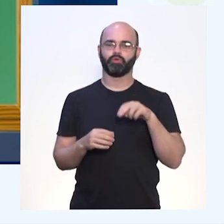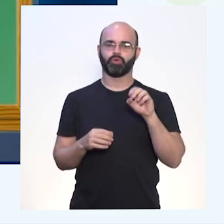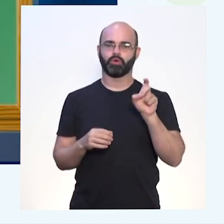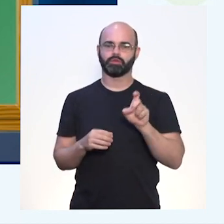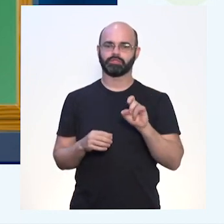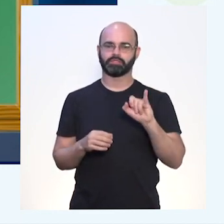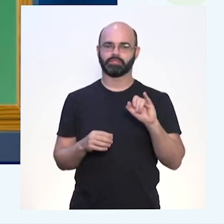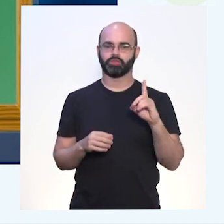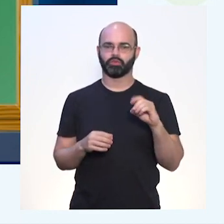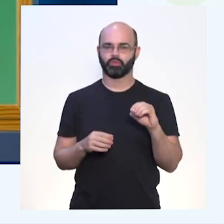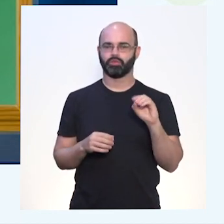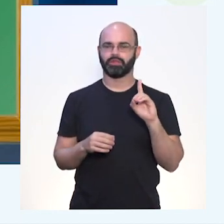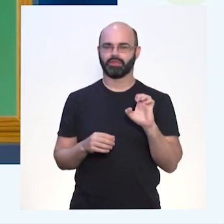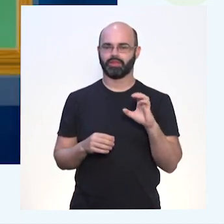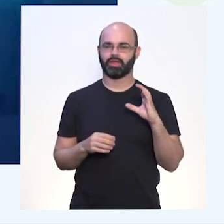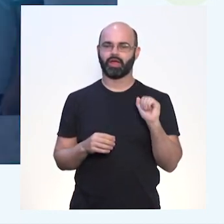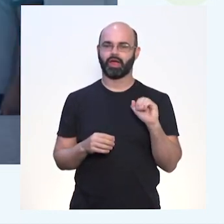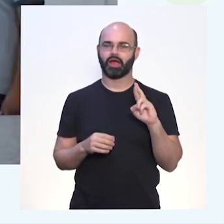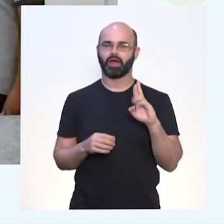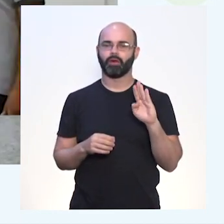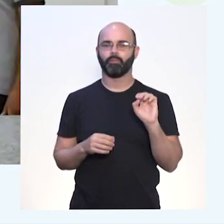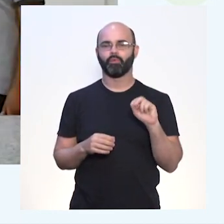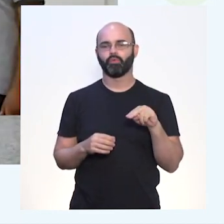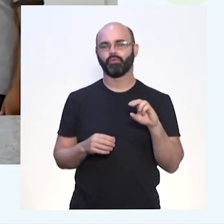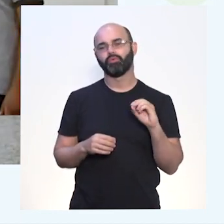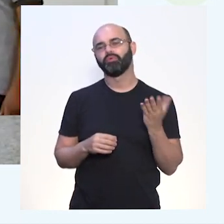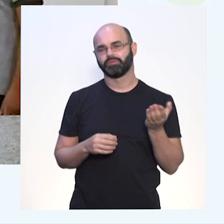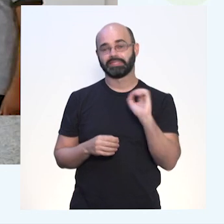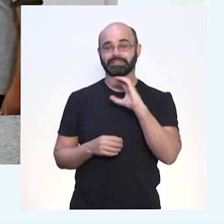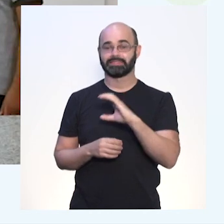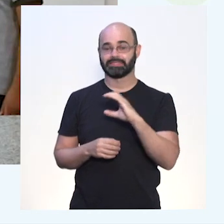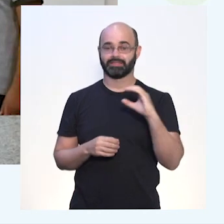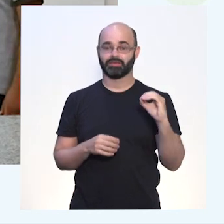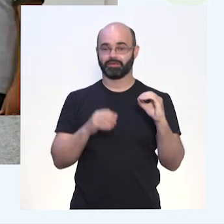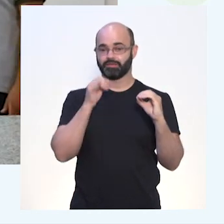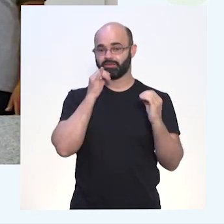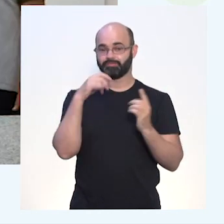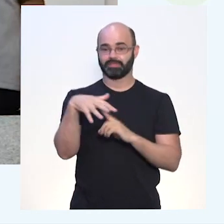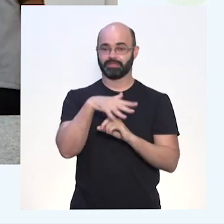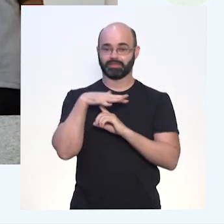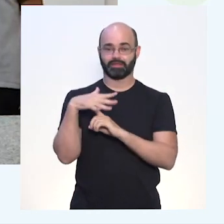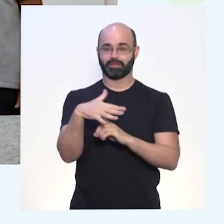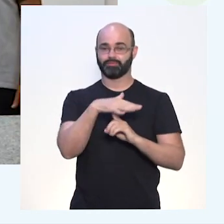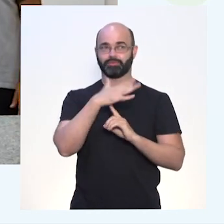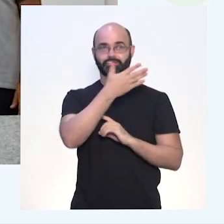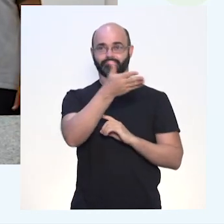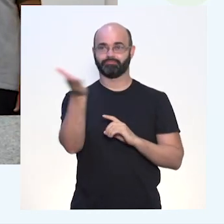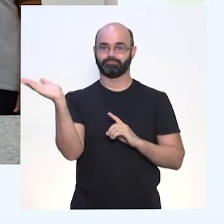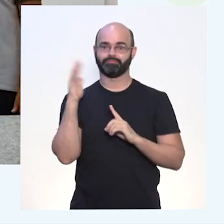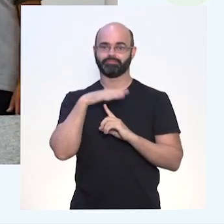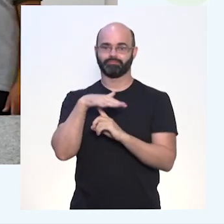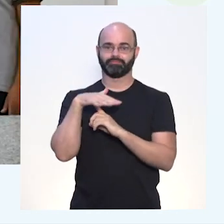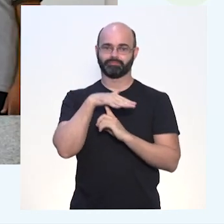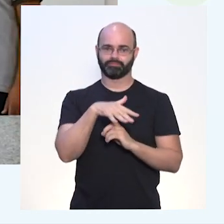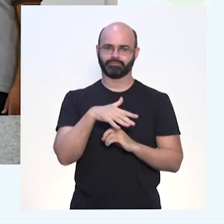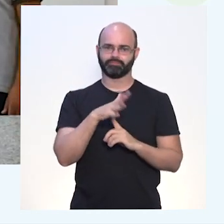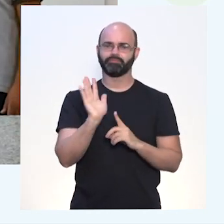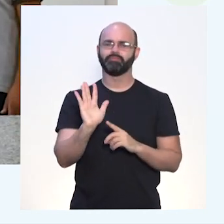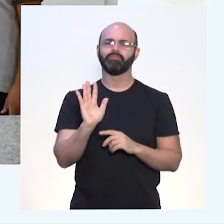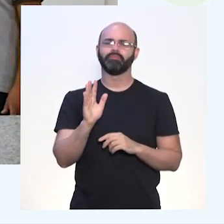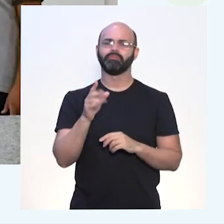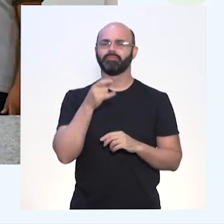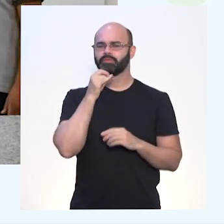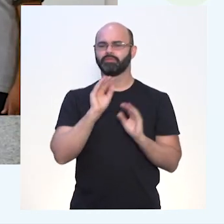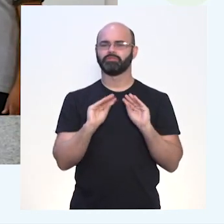o CO. Então, isso ia ser a nossa configuração na natureza. E como que a gente poderia formar uma